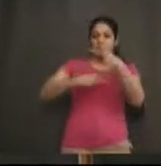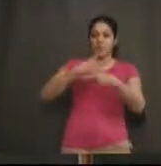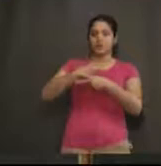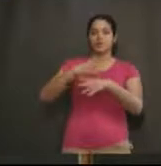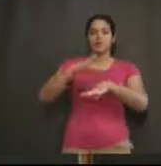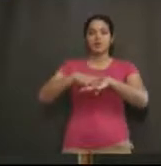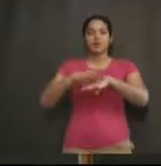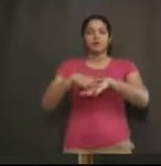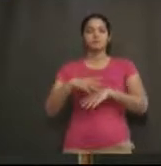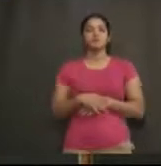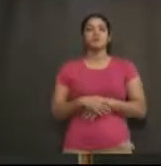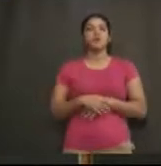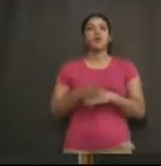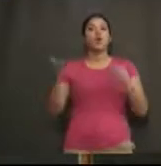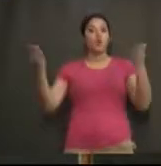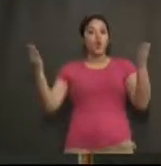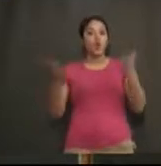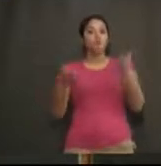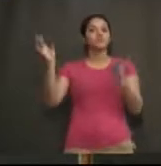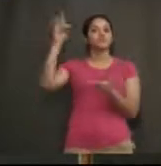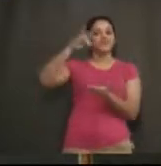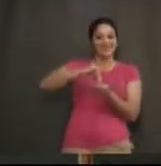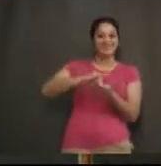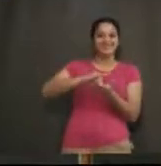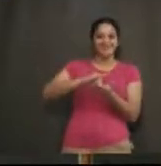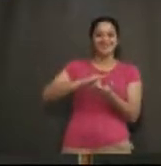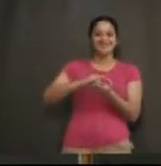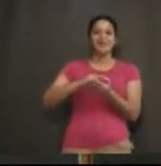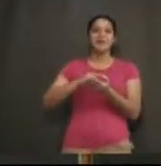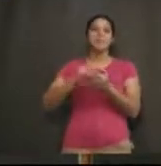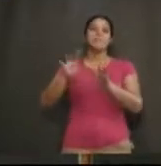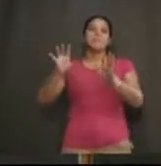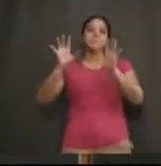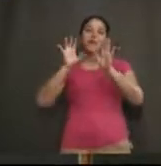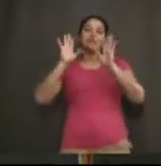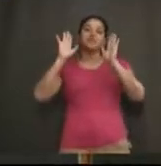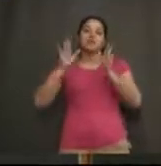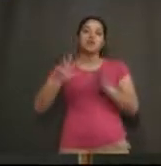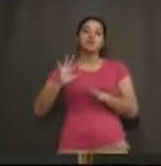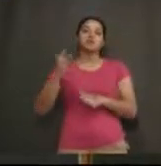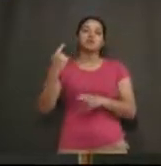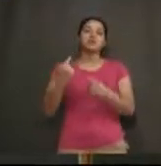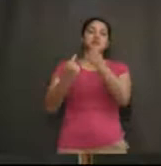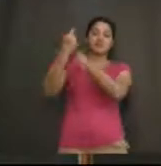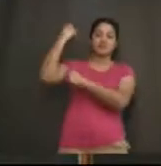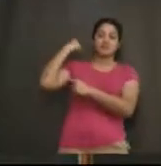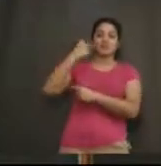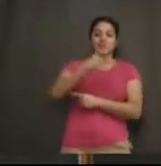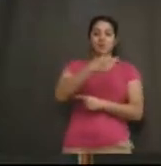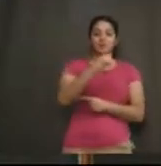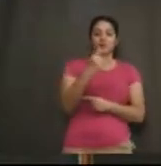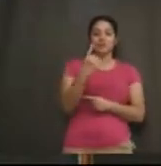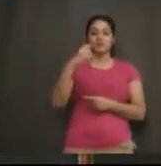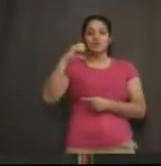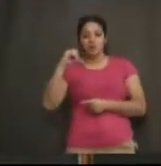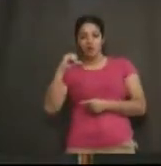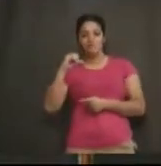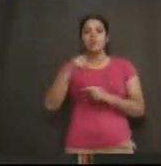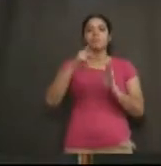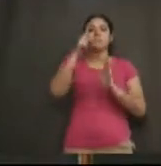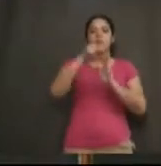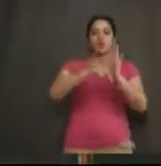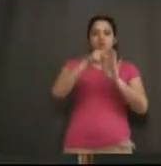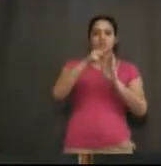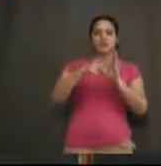inicia assim concretamente, né? Porque o João já falou que, desde 2019, o projeto Bienal de Matemática na